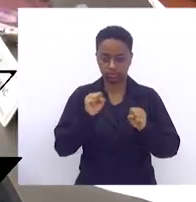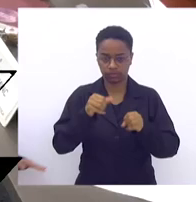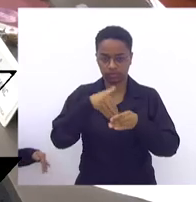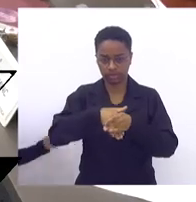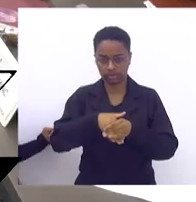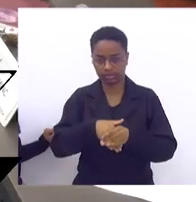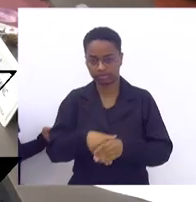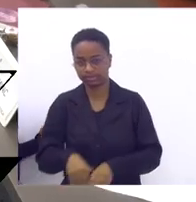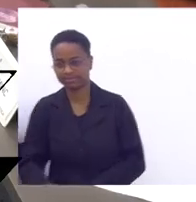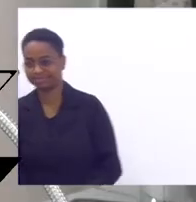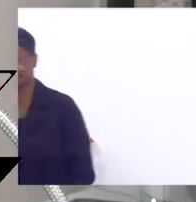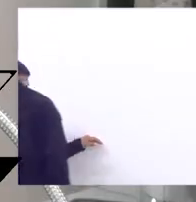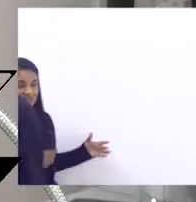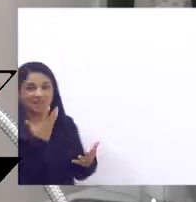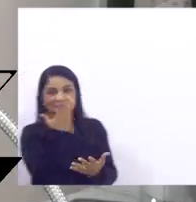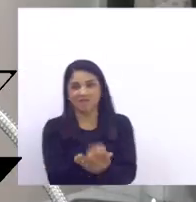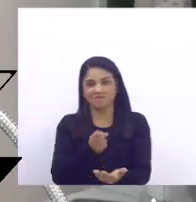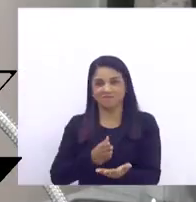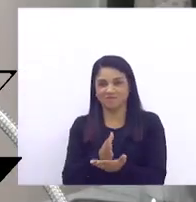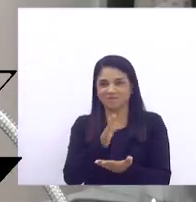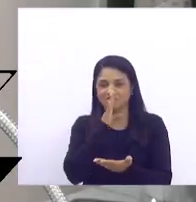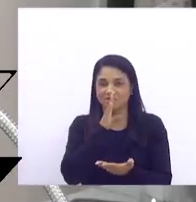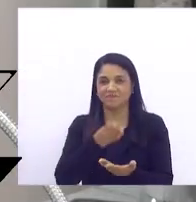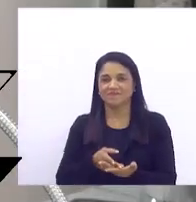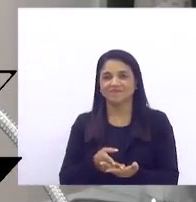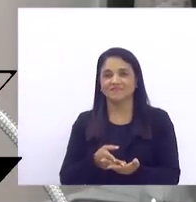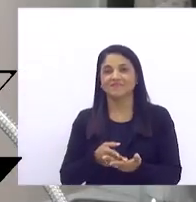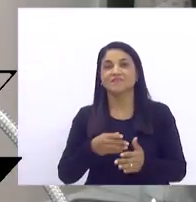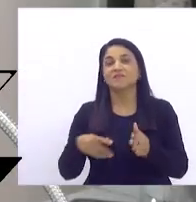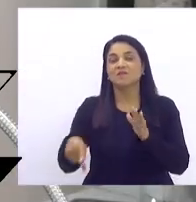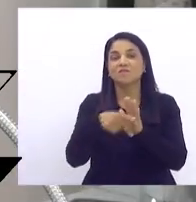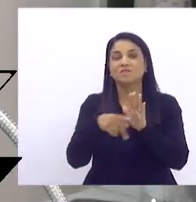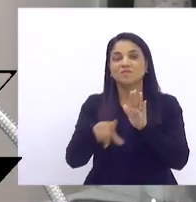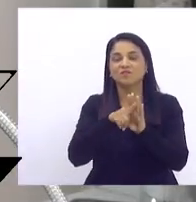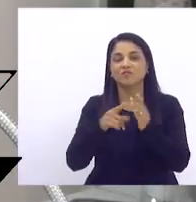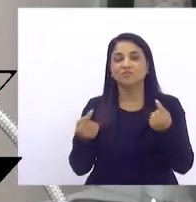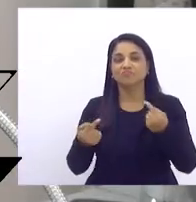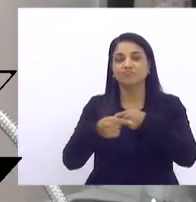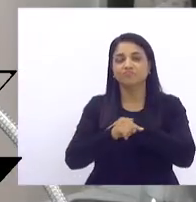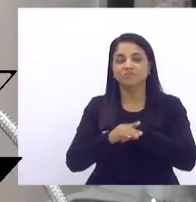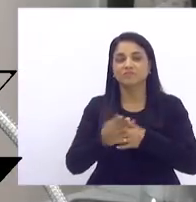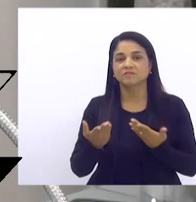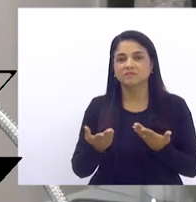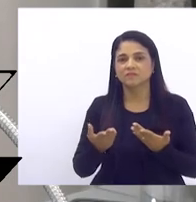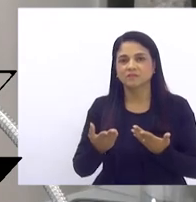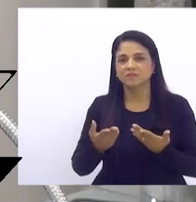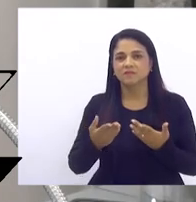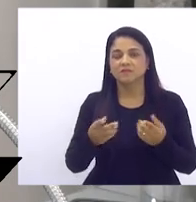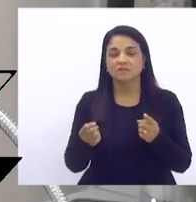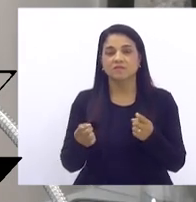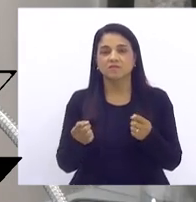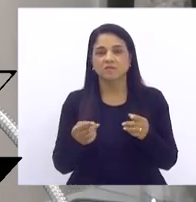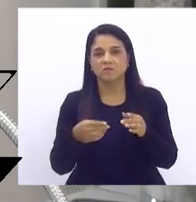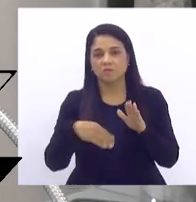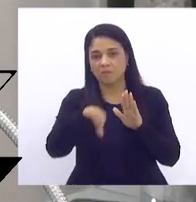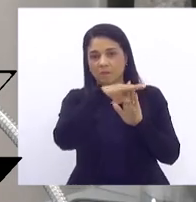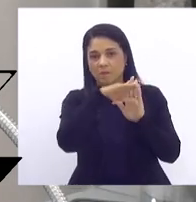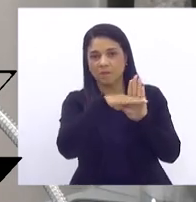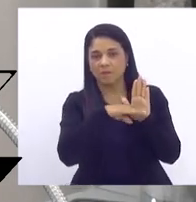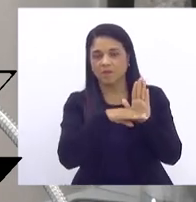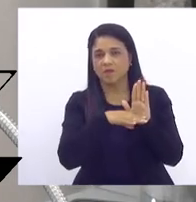votação, senhores que aprovam, permaneçam como estão, aprovado. Qual outro projeto querem pedir a inversão? Projeto 74, presidente. Projeto 63, presidente.